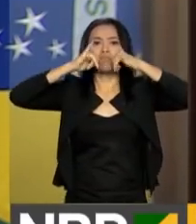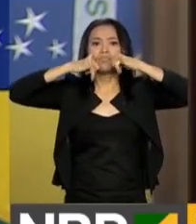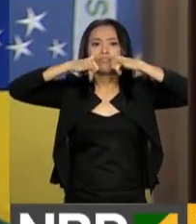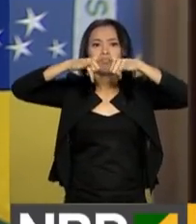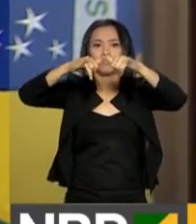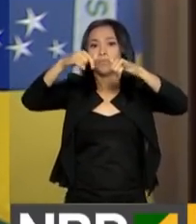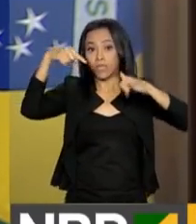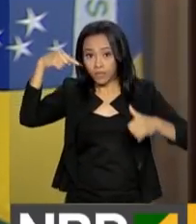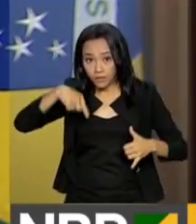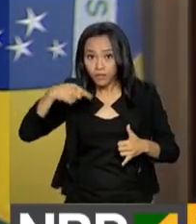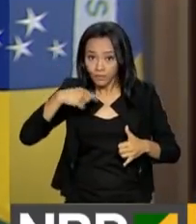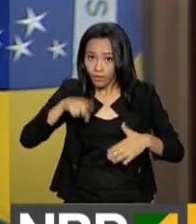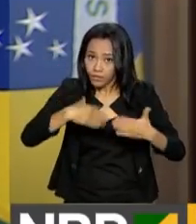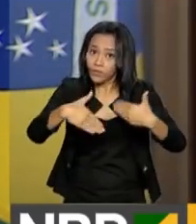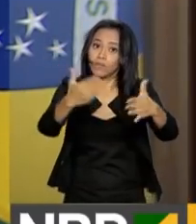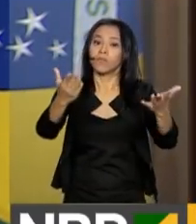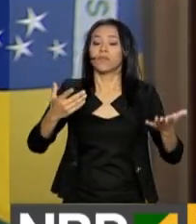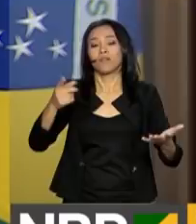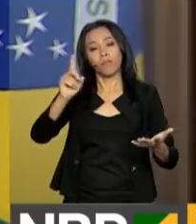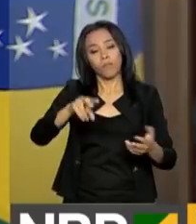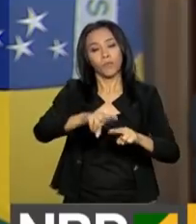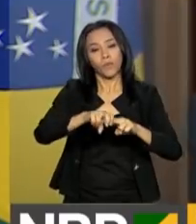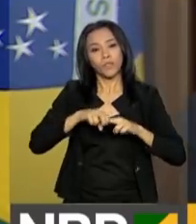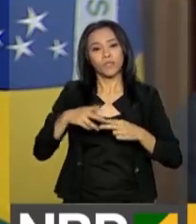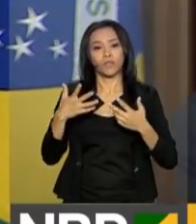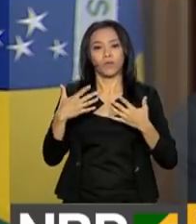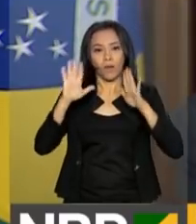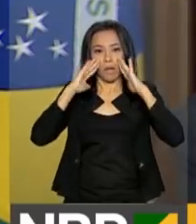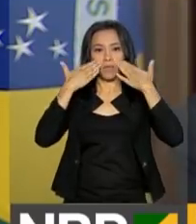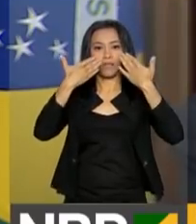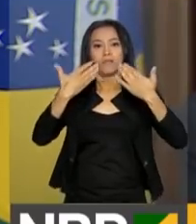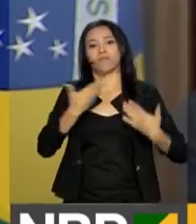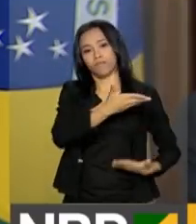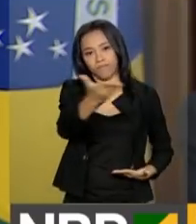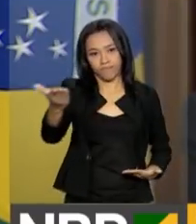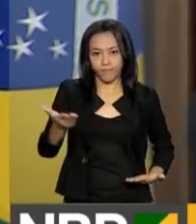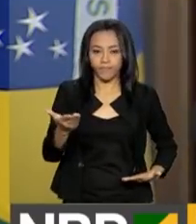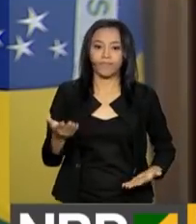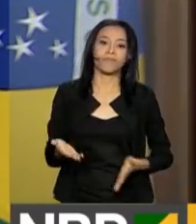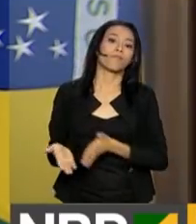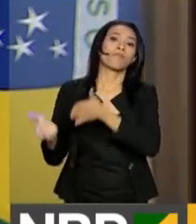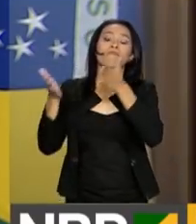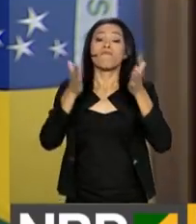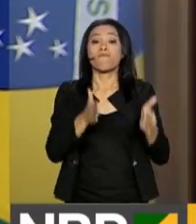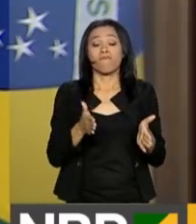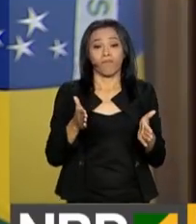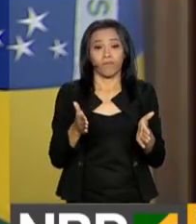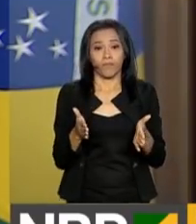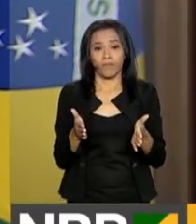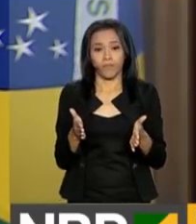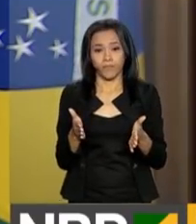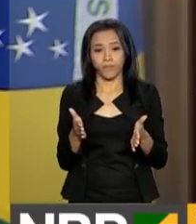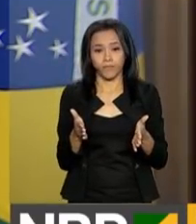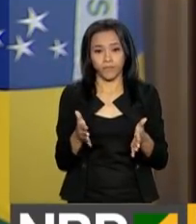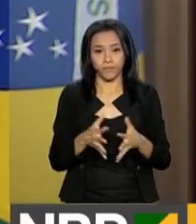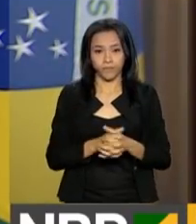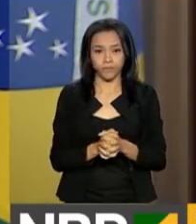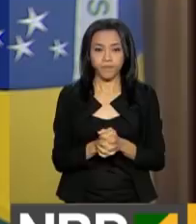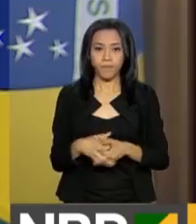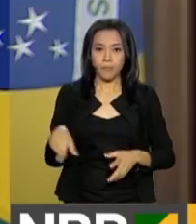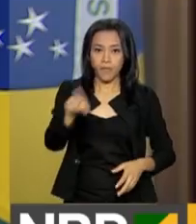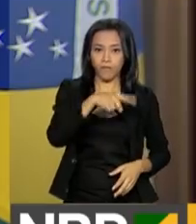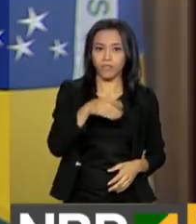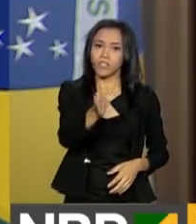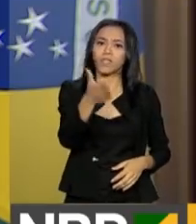crescimento político estou enfatizando estes aspectos ademais disso vocês sabem